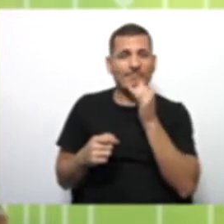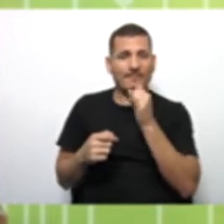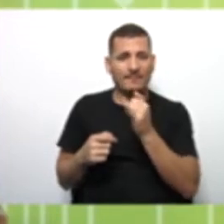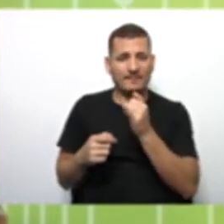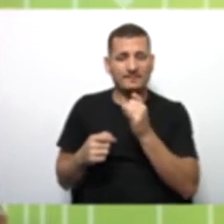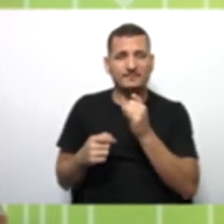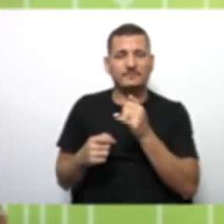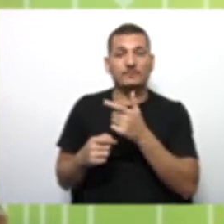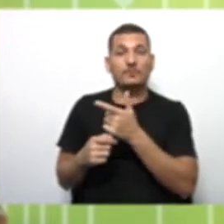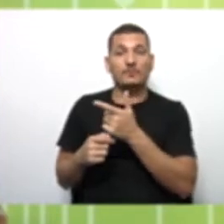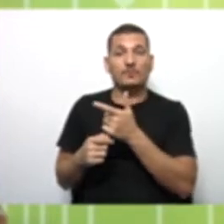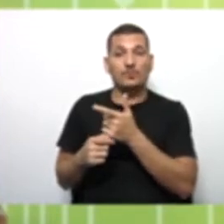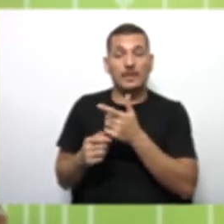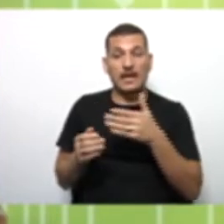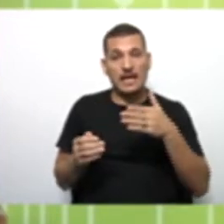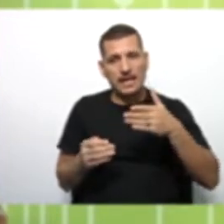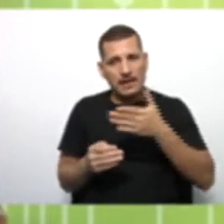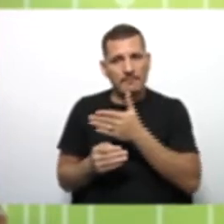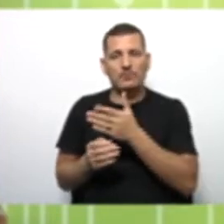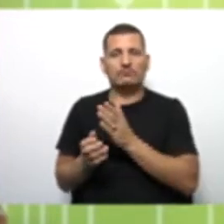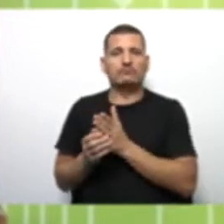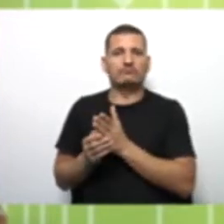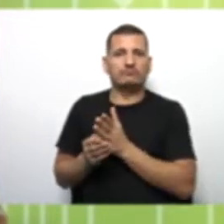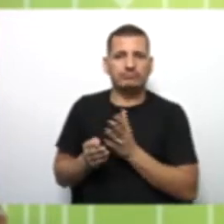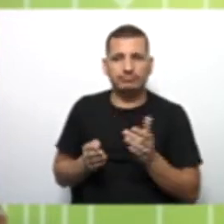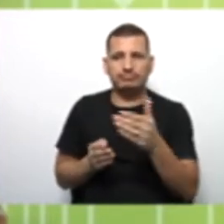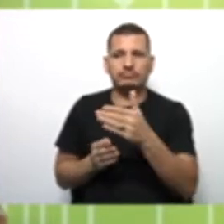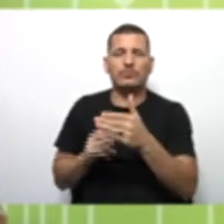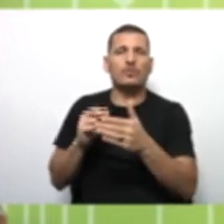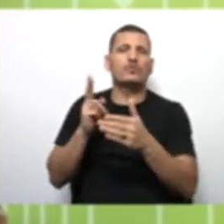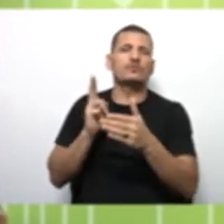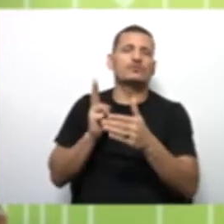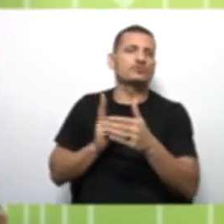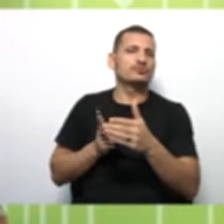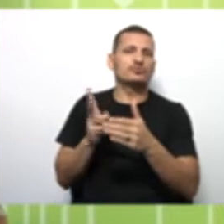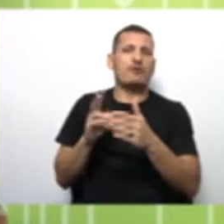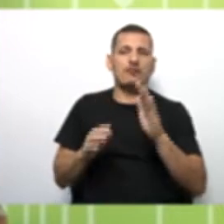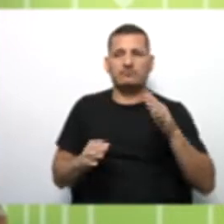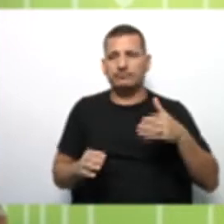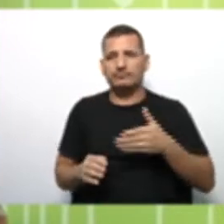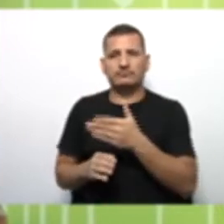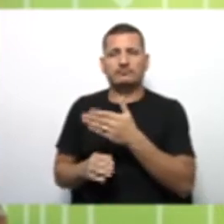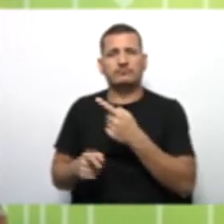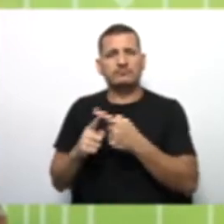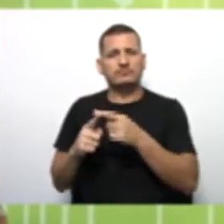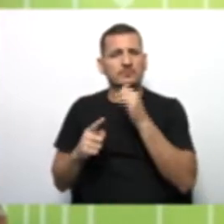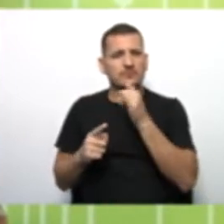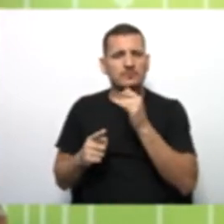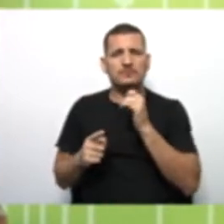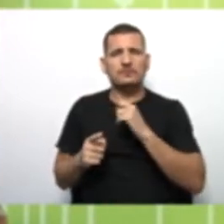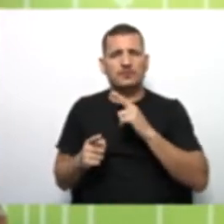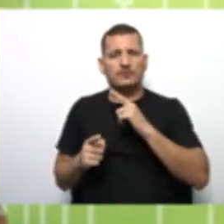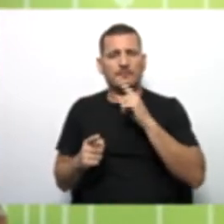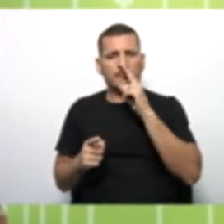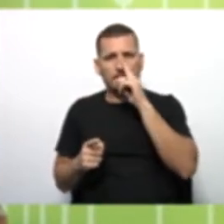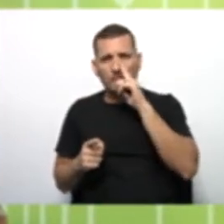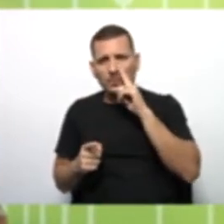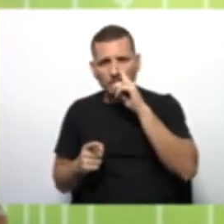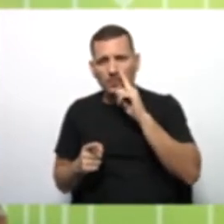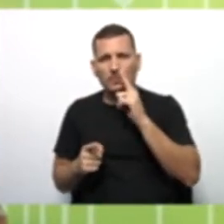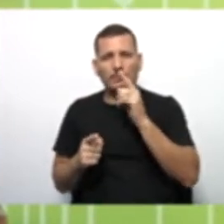traçar uma outra rota ou se você vai continuar naquilo ali. Porque se você tem uma BR com pavimento ruim, outros riscos podem acontecer.